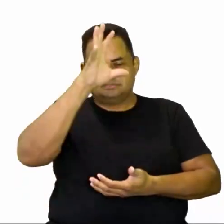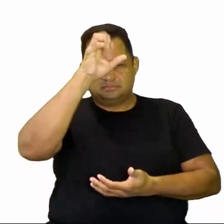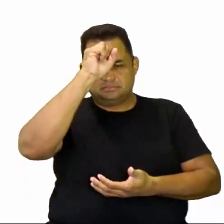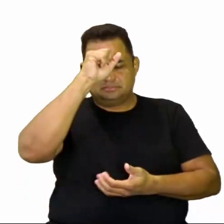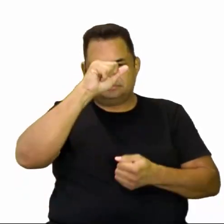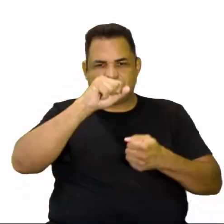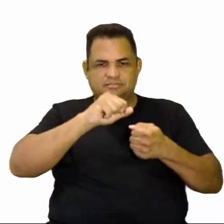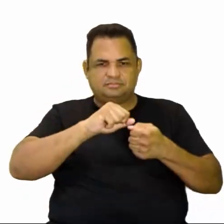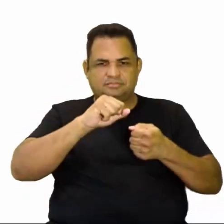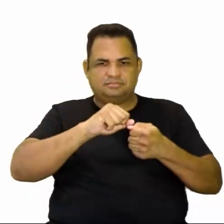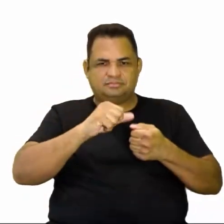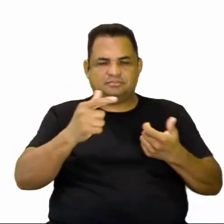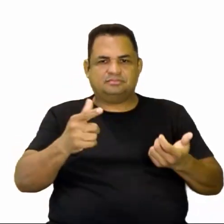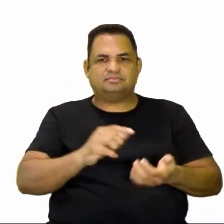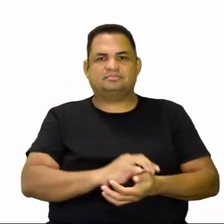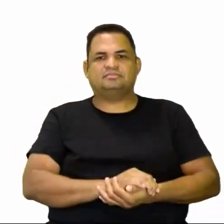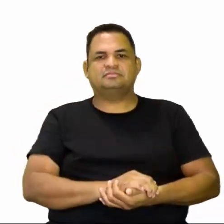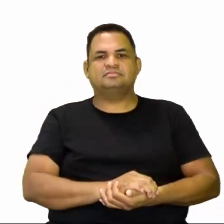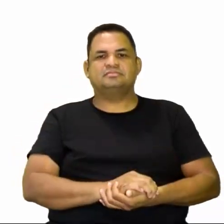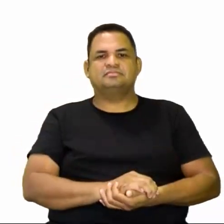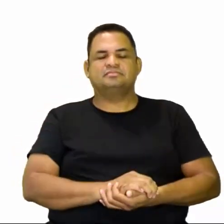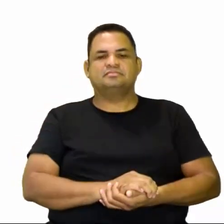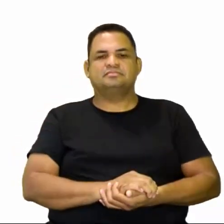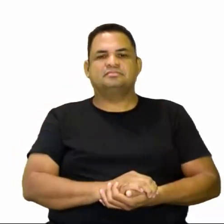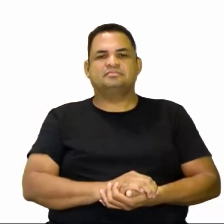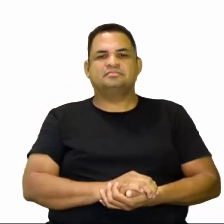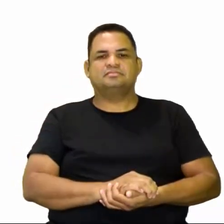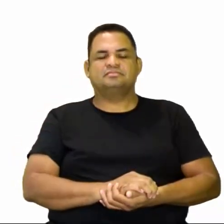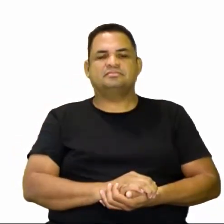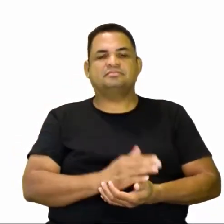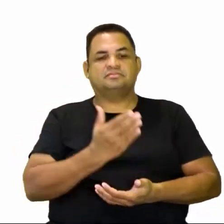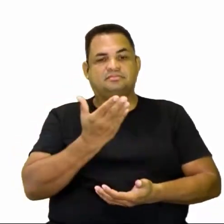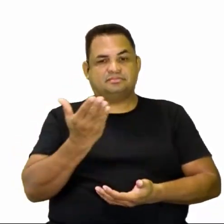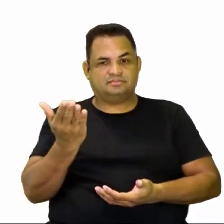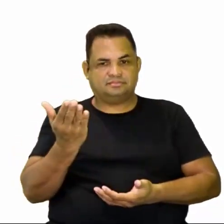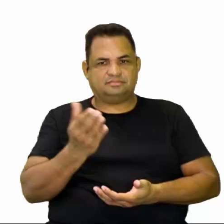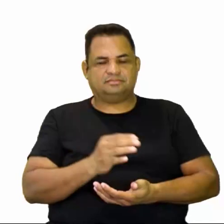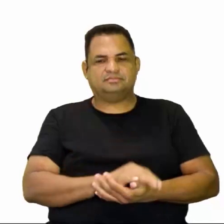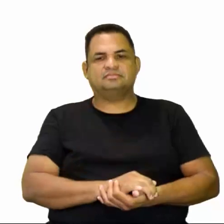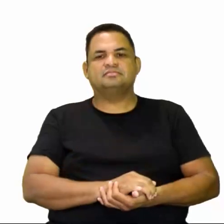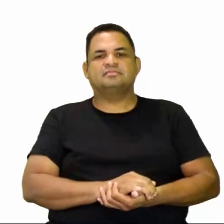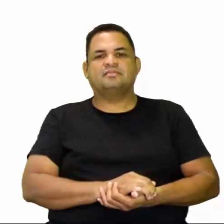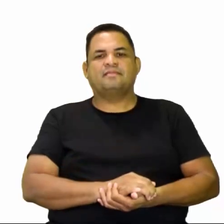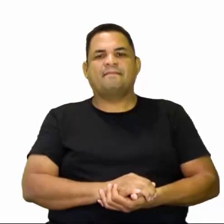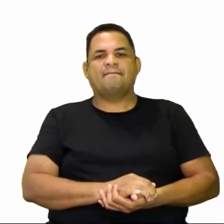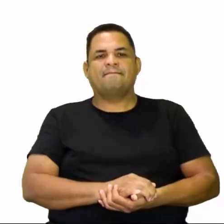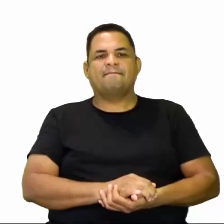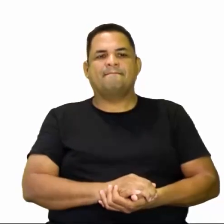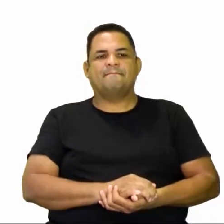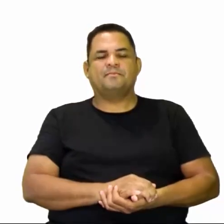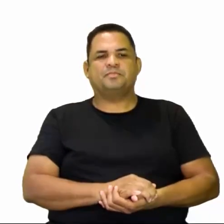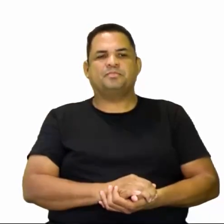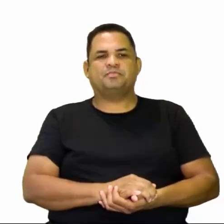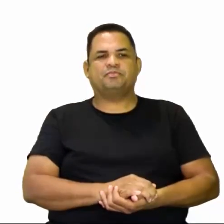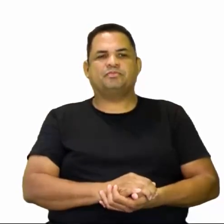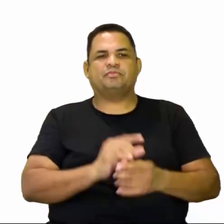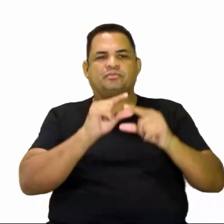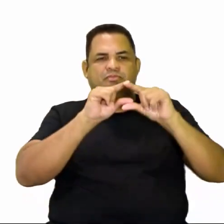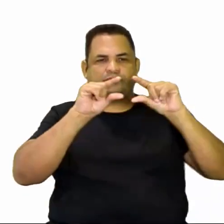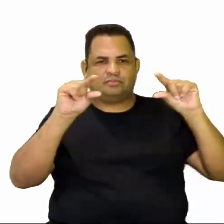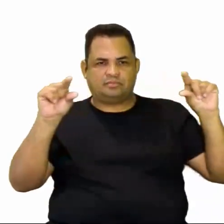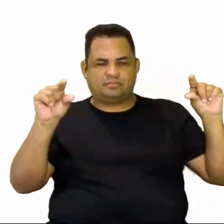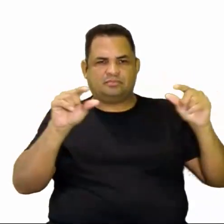aprender fazendo. Que neste aprender fazendo, olha o